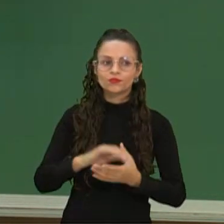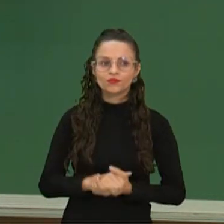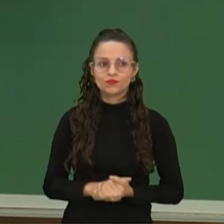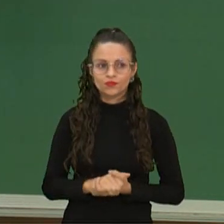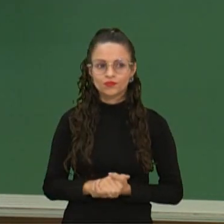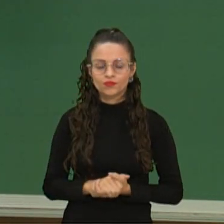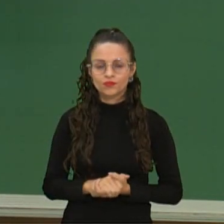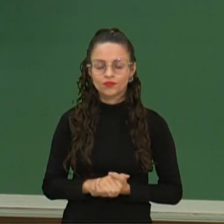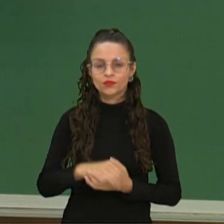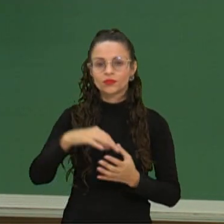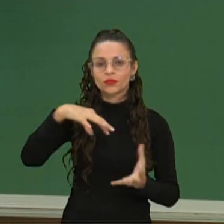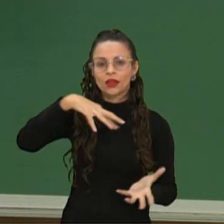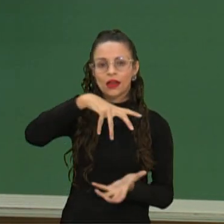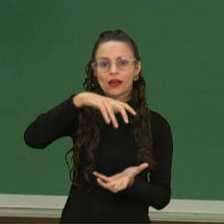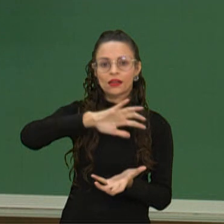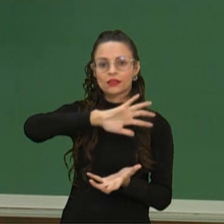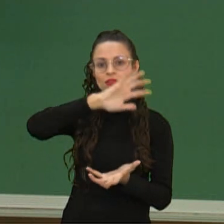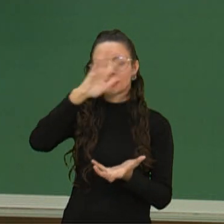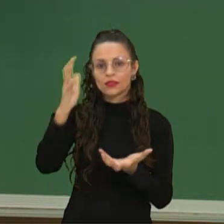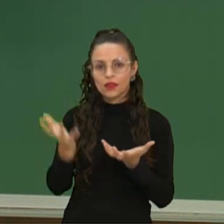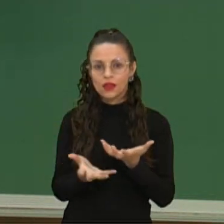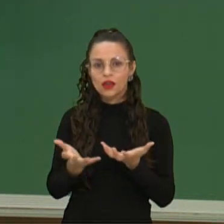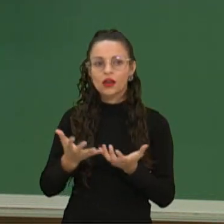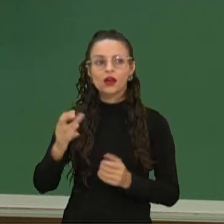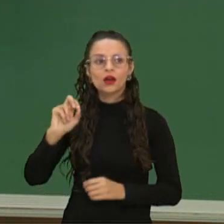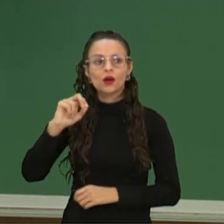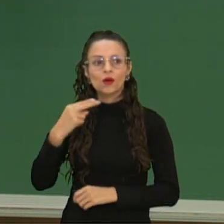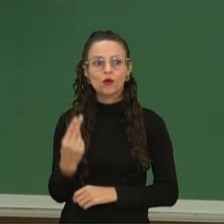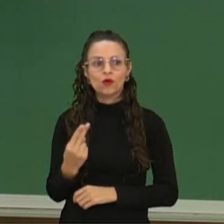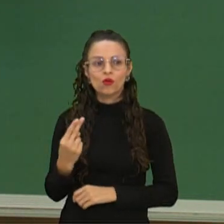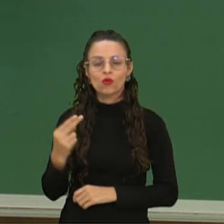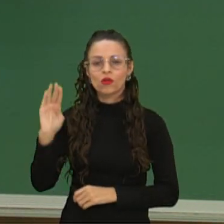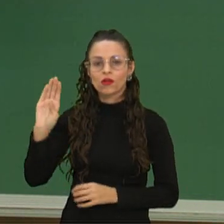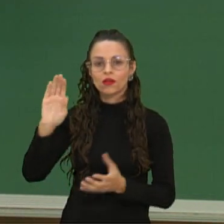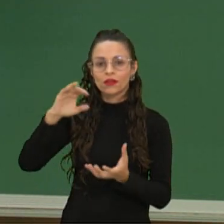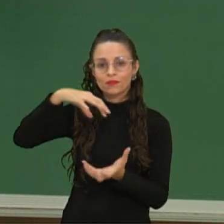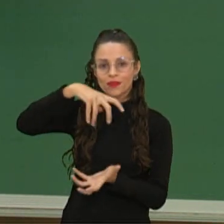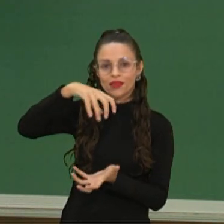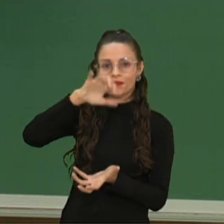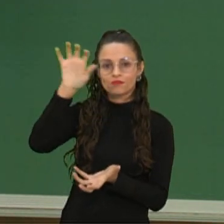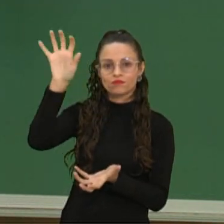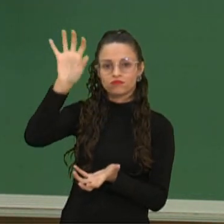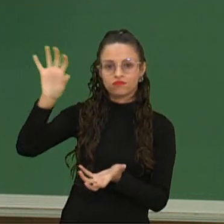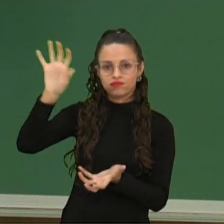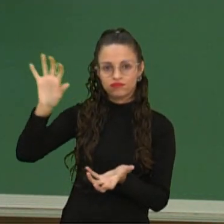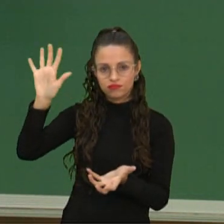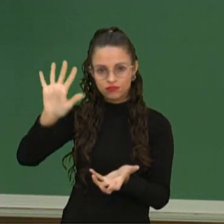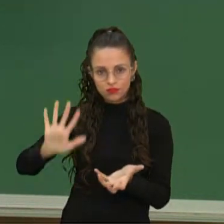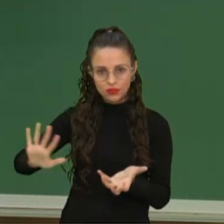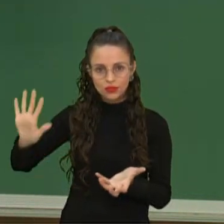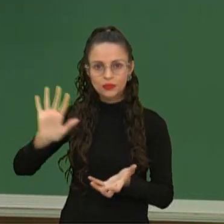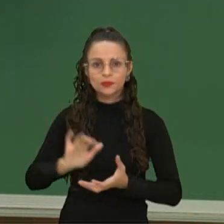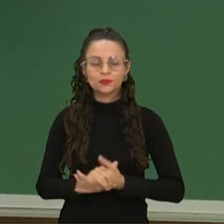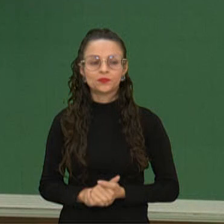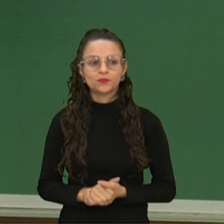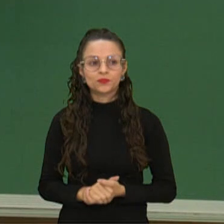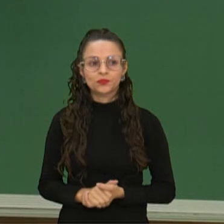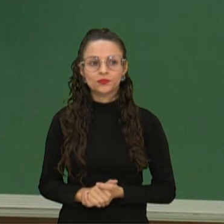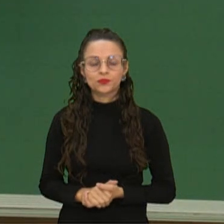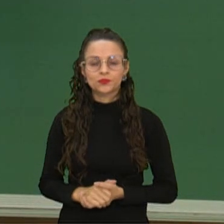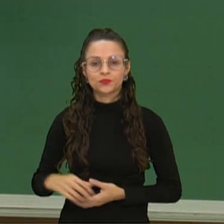a superfície da Terra, or planet's atmosphere, ou atmosfera da Terra. Number 5. The